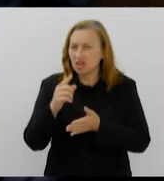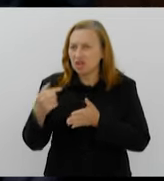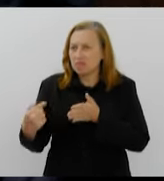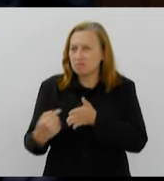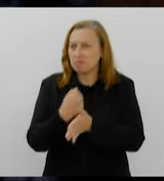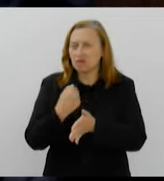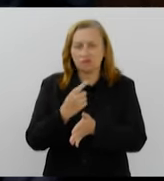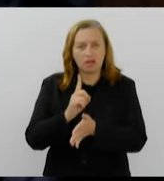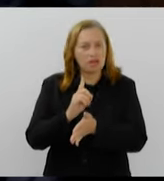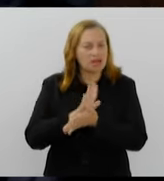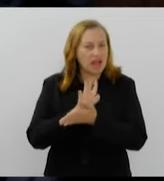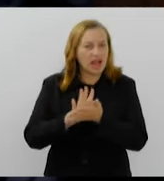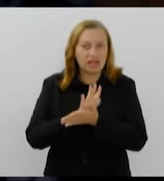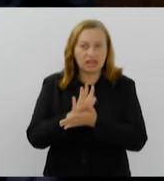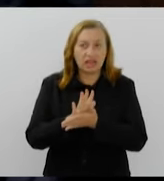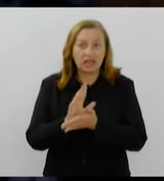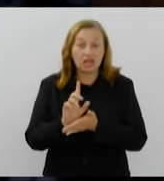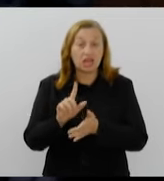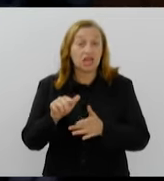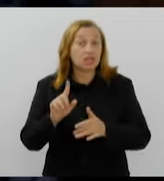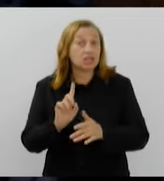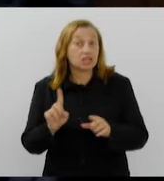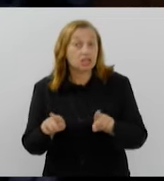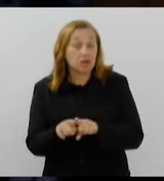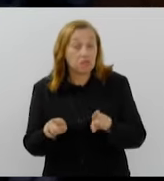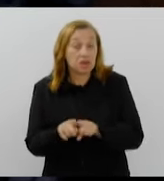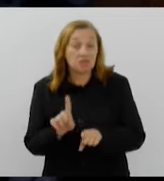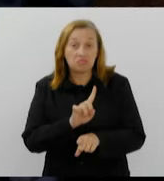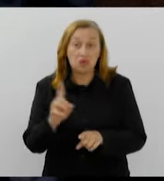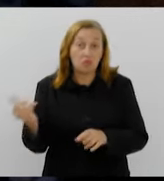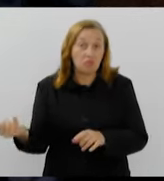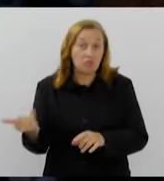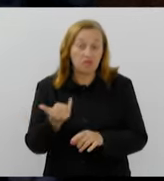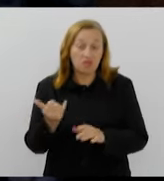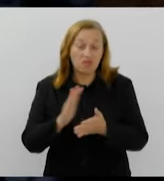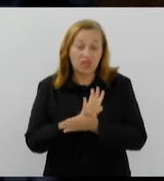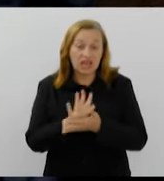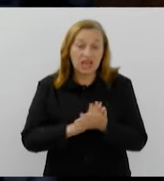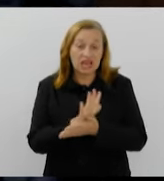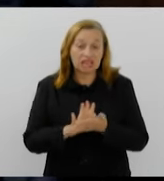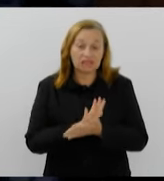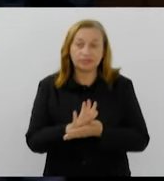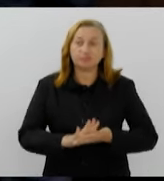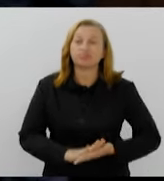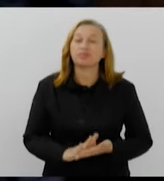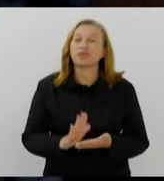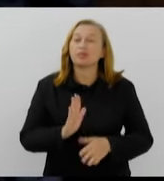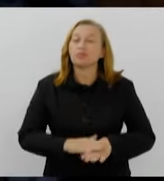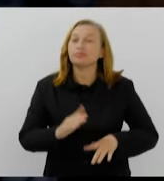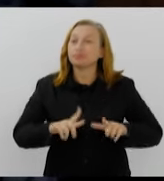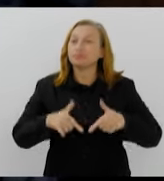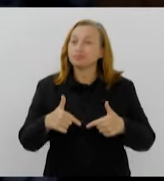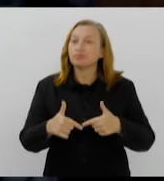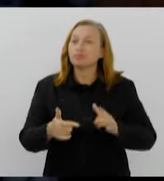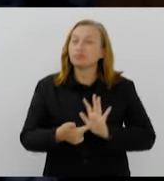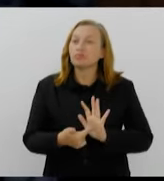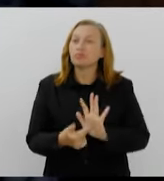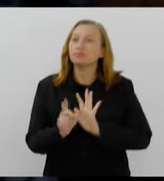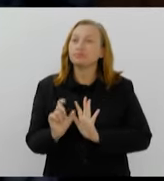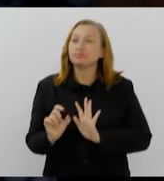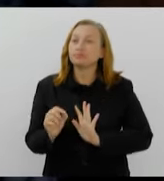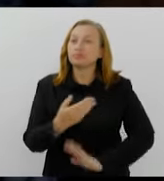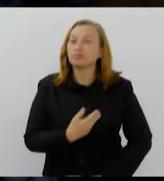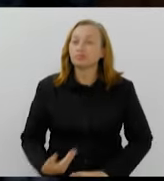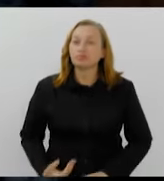foi comunicada desseo impensado doador mais um ato que mostra que o governo